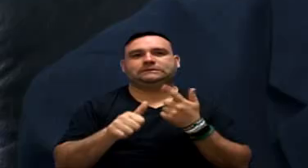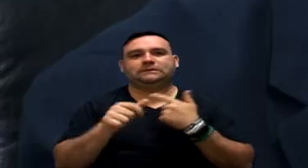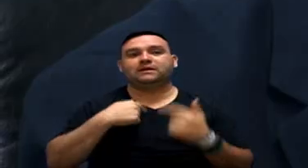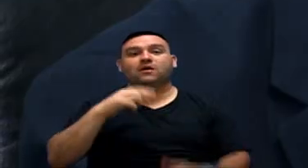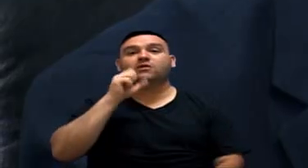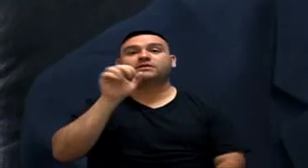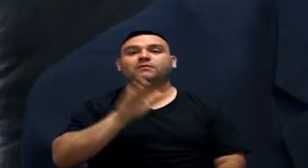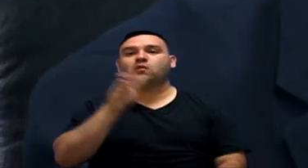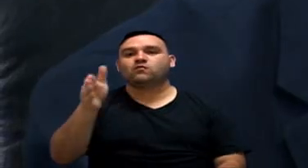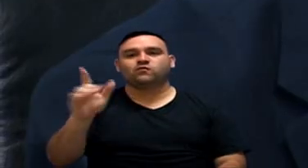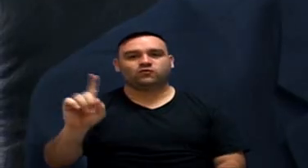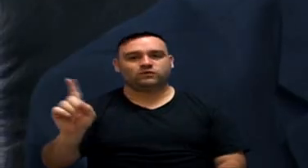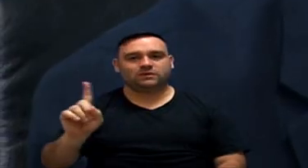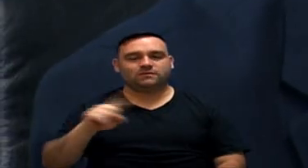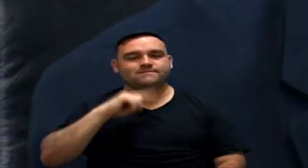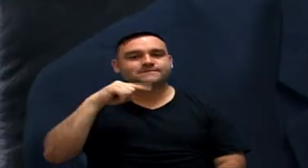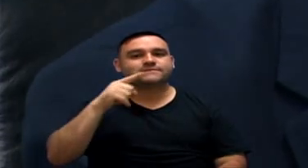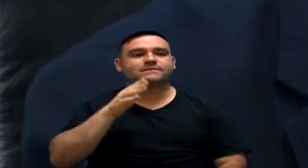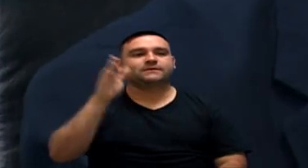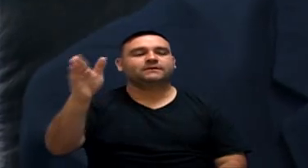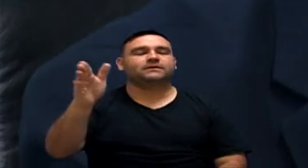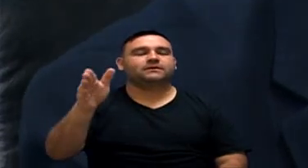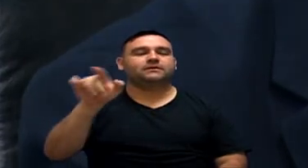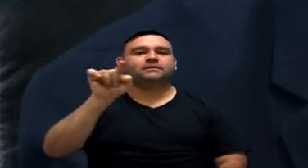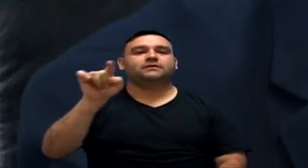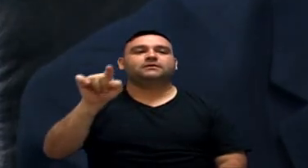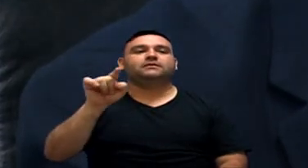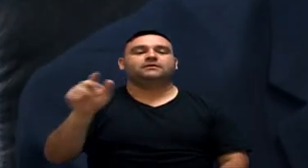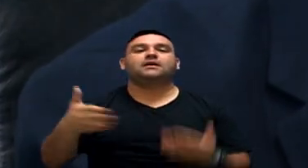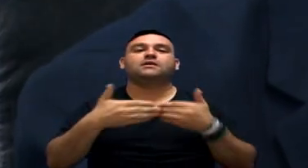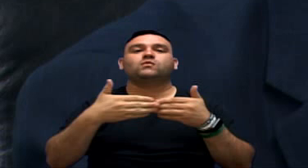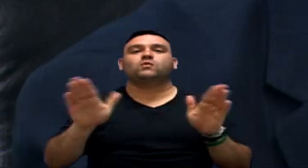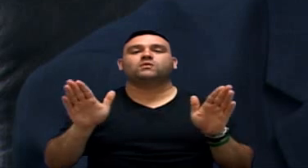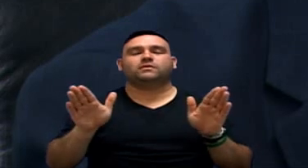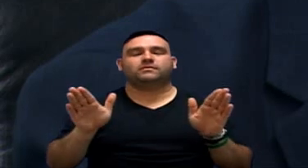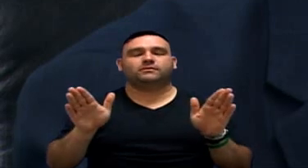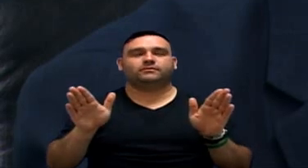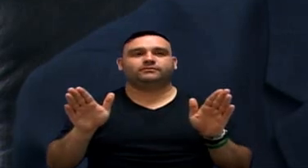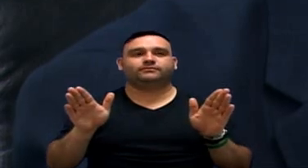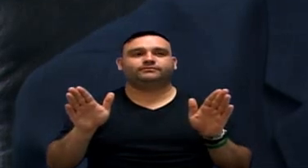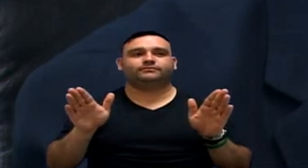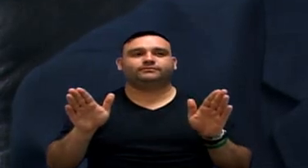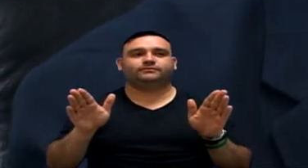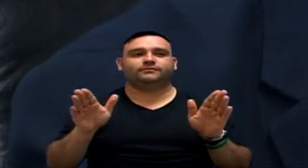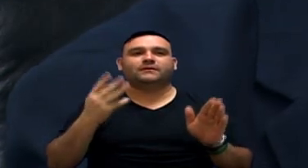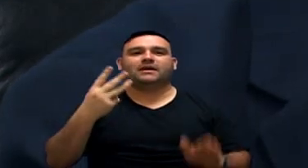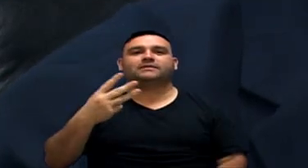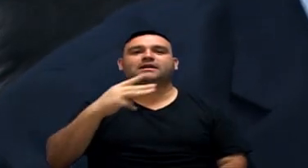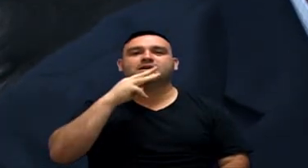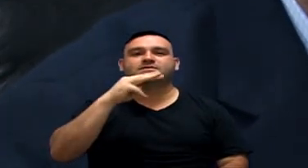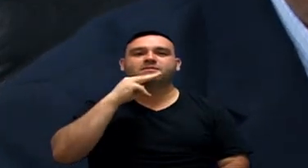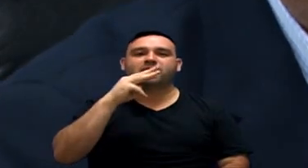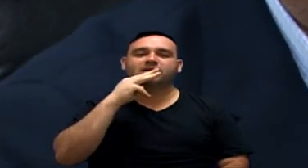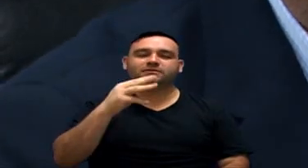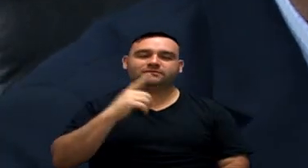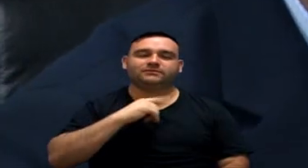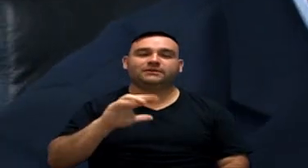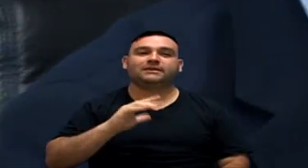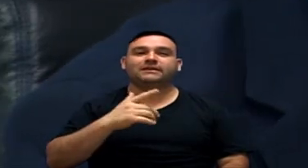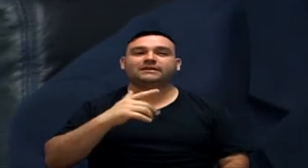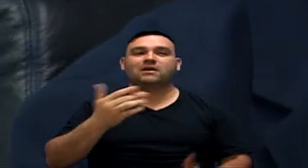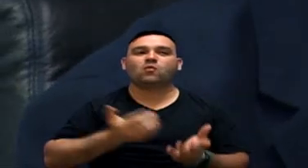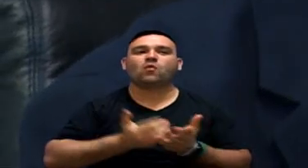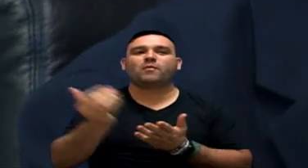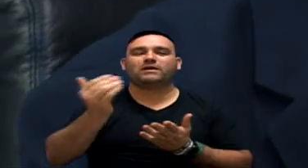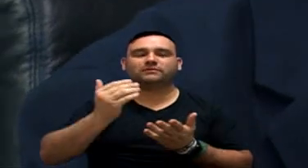para ir sábado lá no coração da Três de Março eu começo no